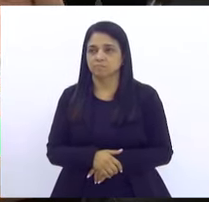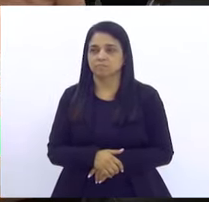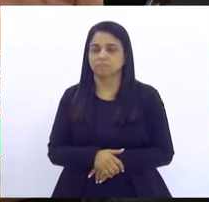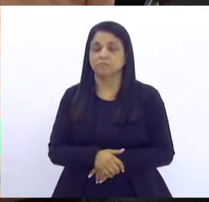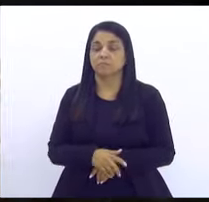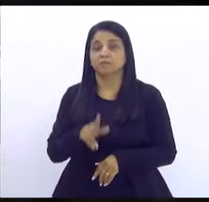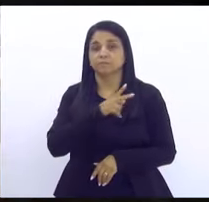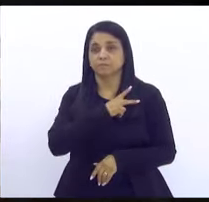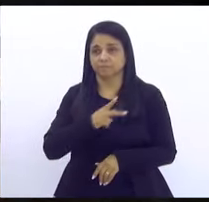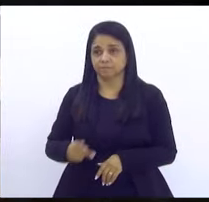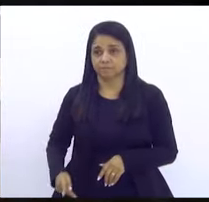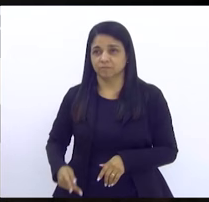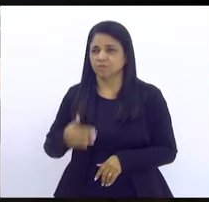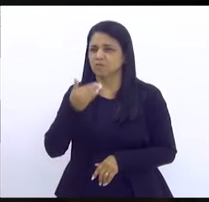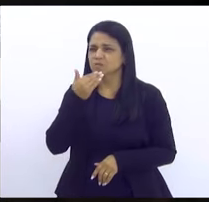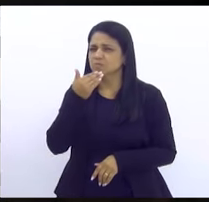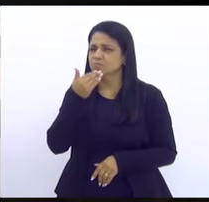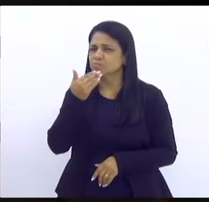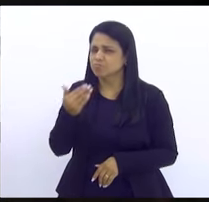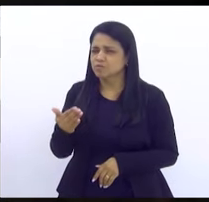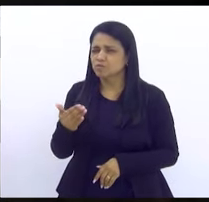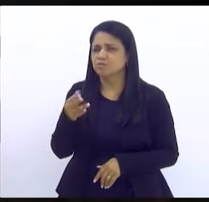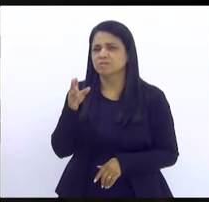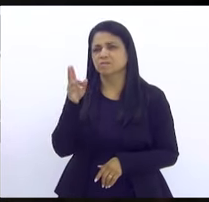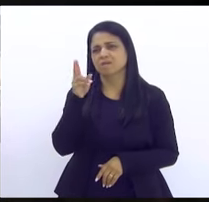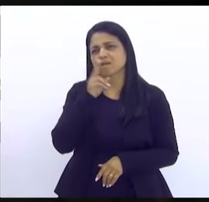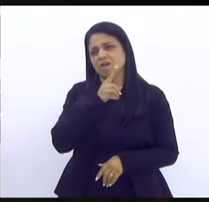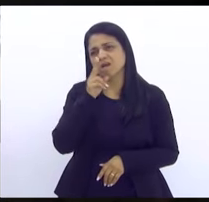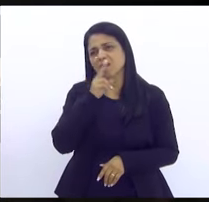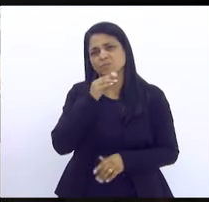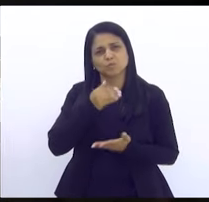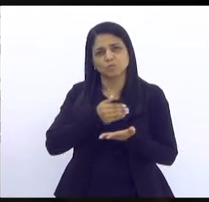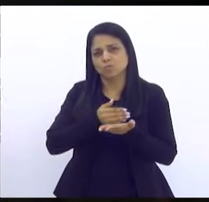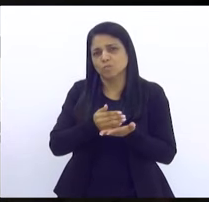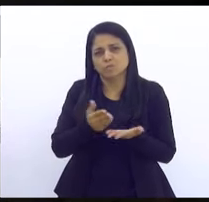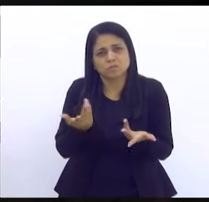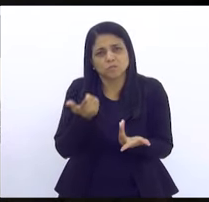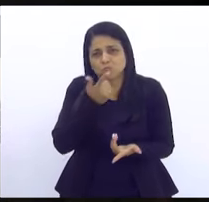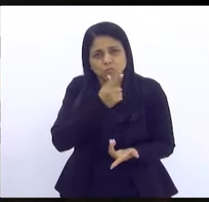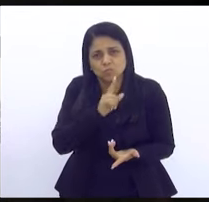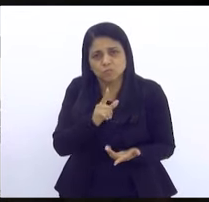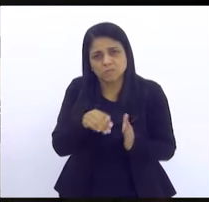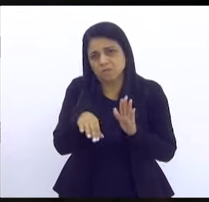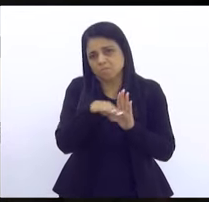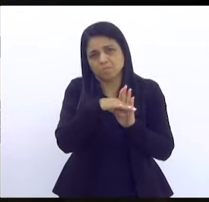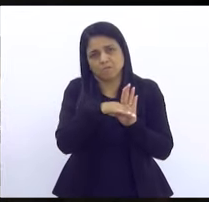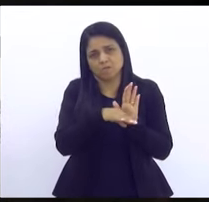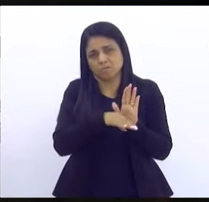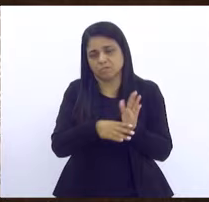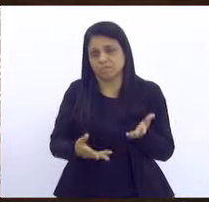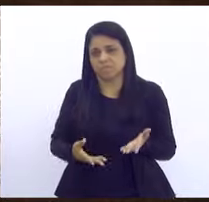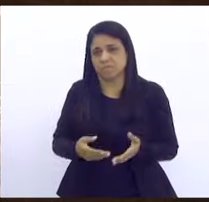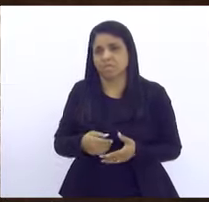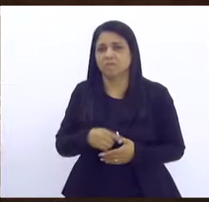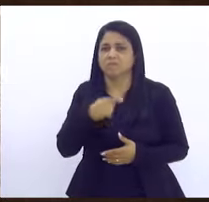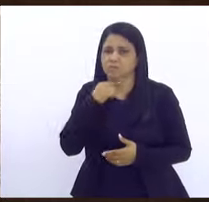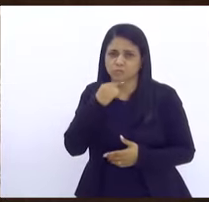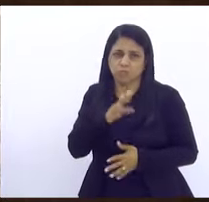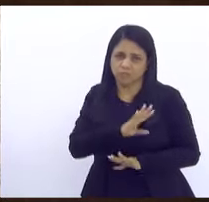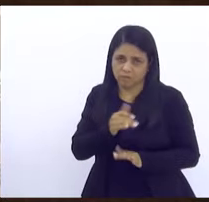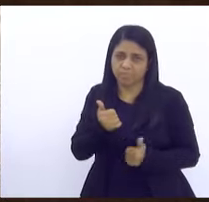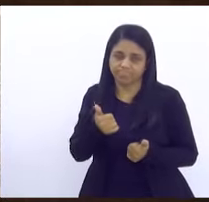Por gentileza, eu pediria só brevidade, a gente não conseguiu nem começar a pauta do dia ainda. Sem dúvida,